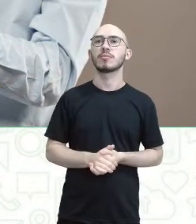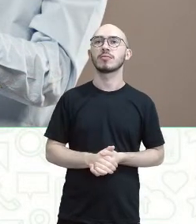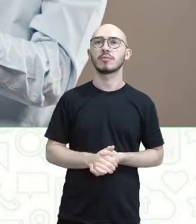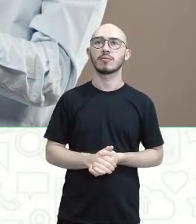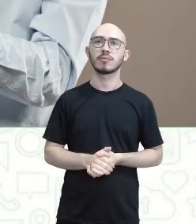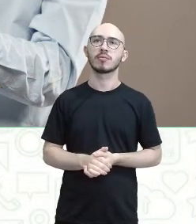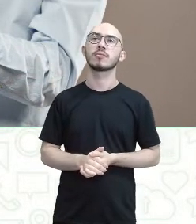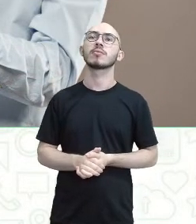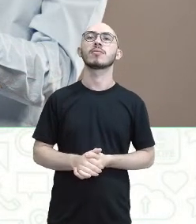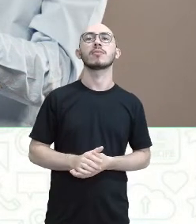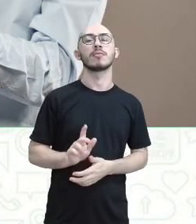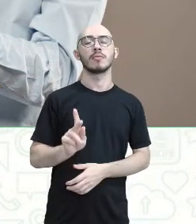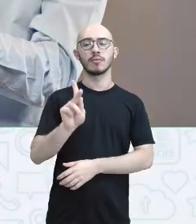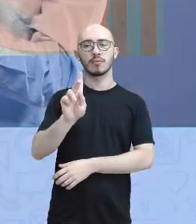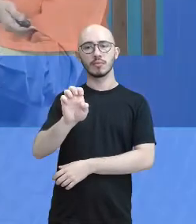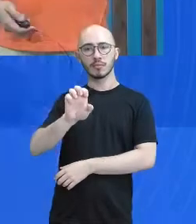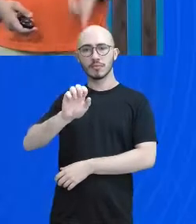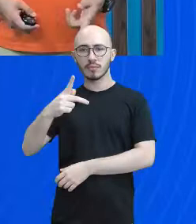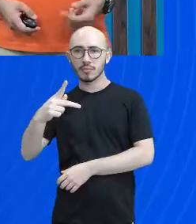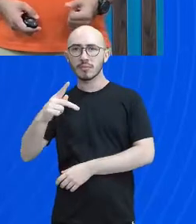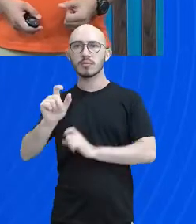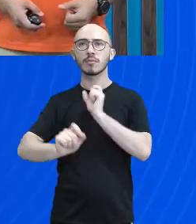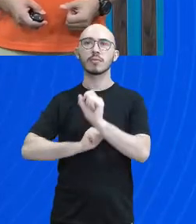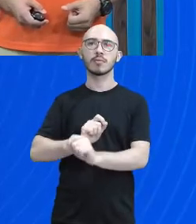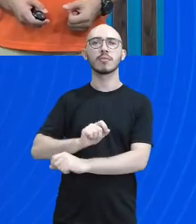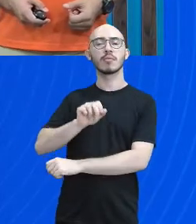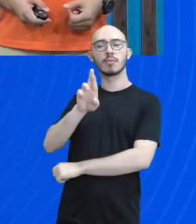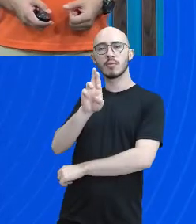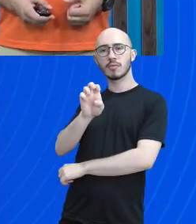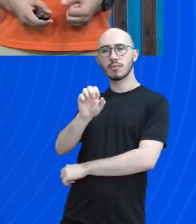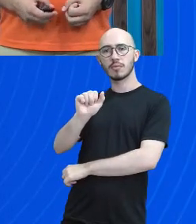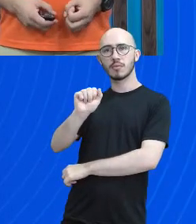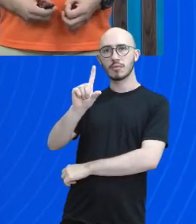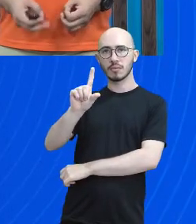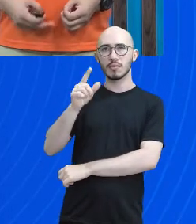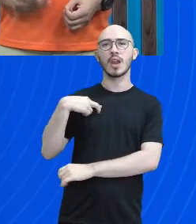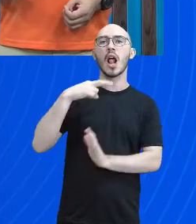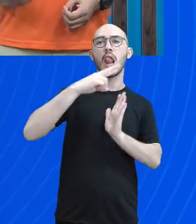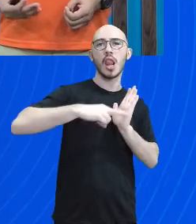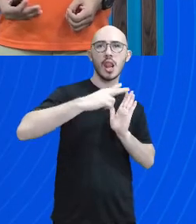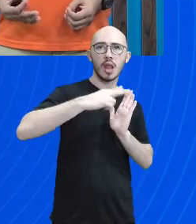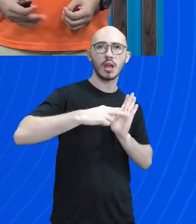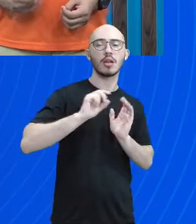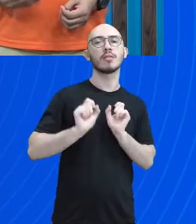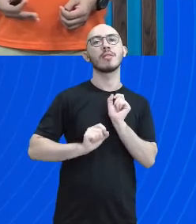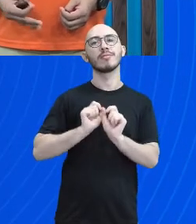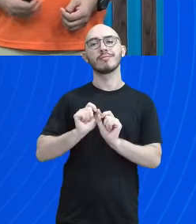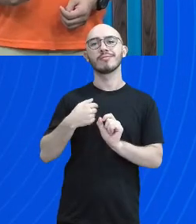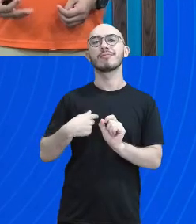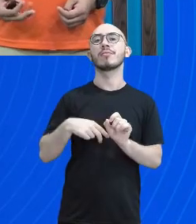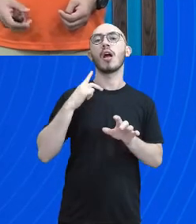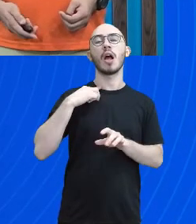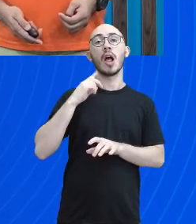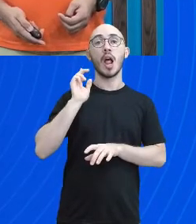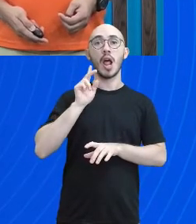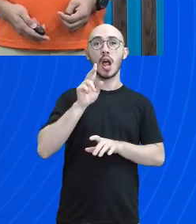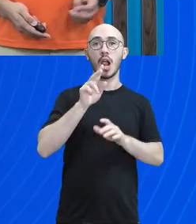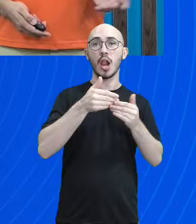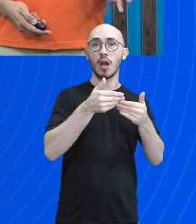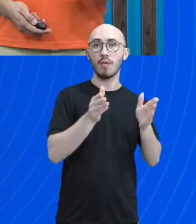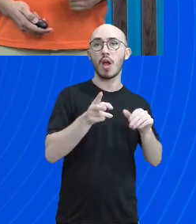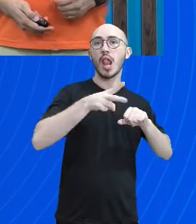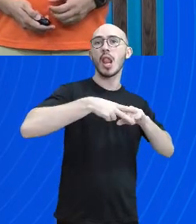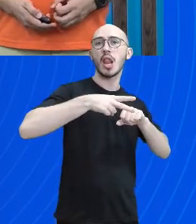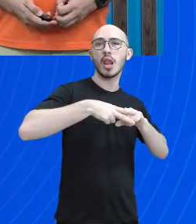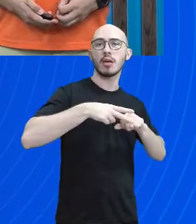keep, mantenha, read, leia, handle, manuseie. Se fosse no infinitivo, seria manter, ler, manusear, certo?